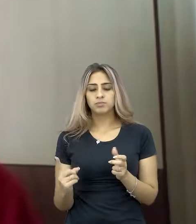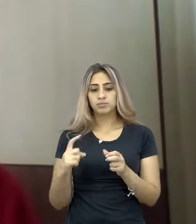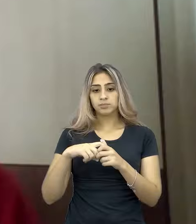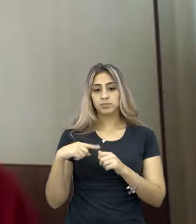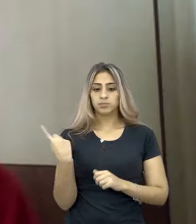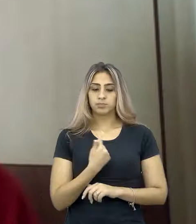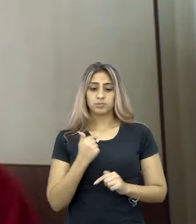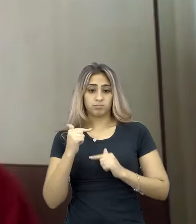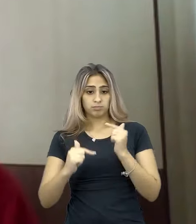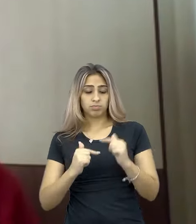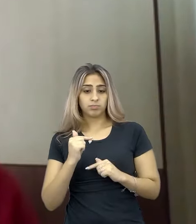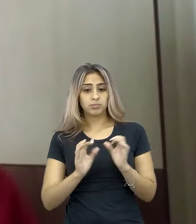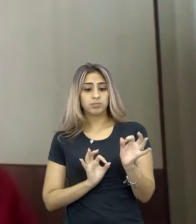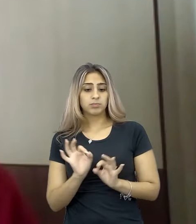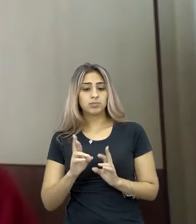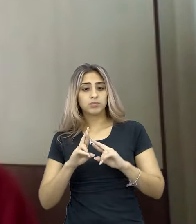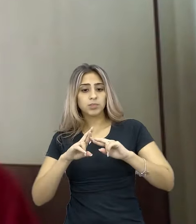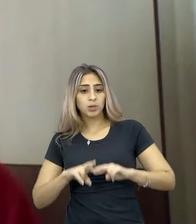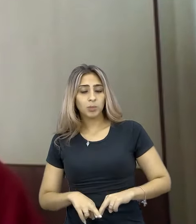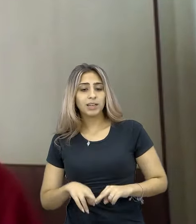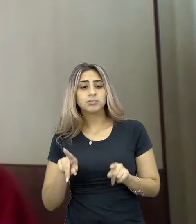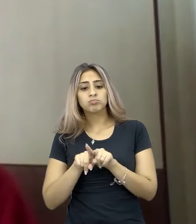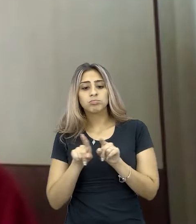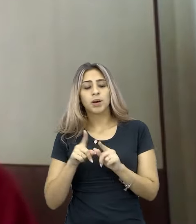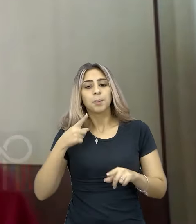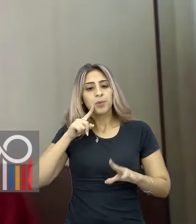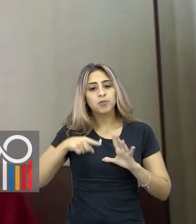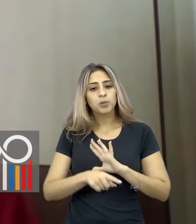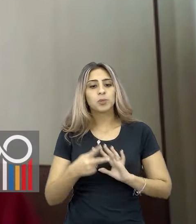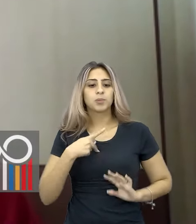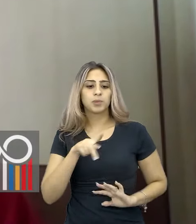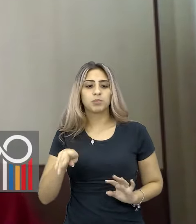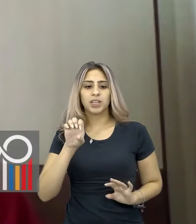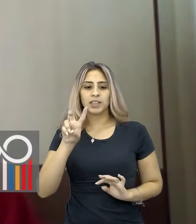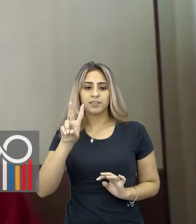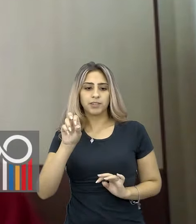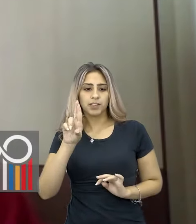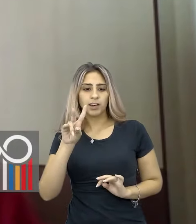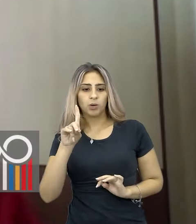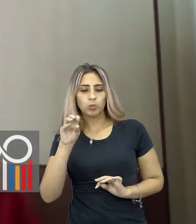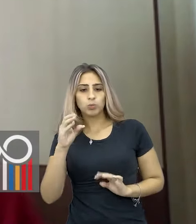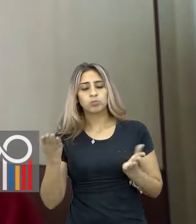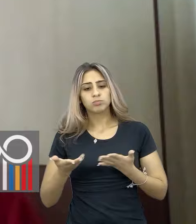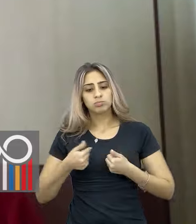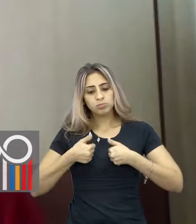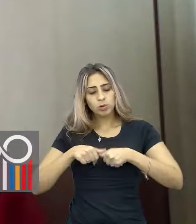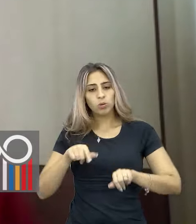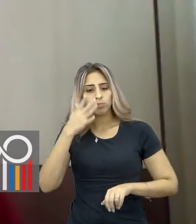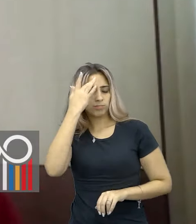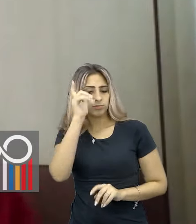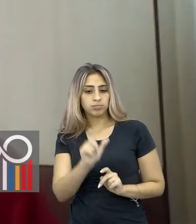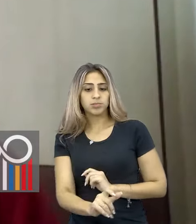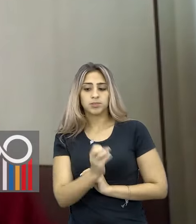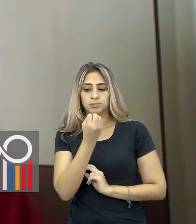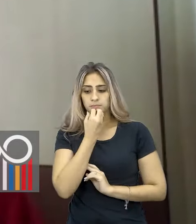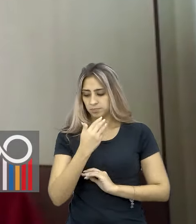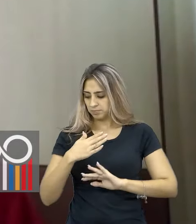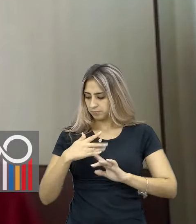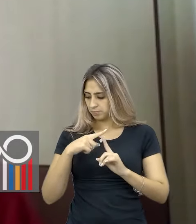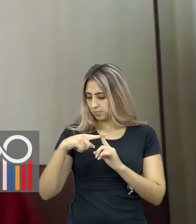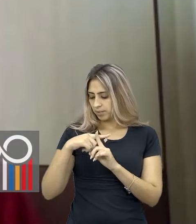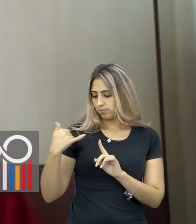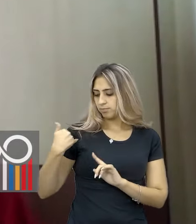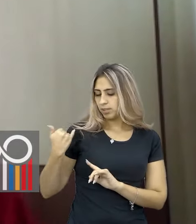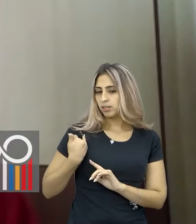nosso trabalho do programa de recuperação e aprofundamento. Meu nome é Everaldo. Hoje eu estou aqui, sou um rapaz que tem meia idade, tenho os